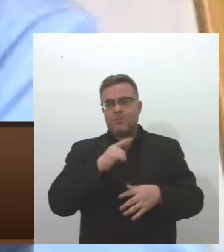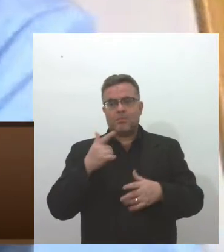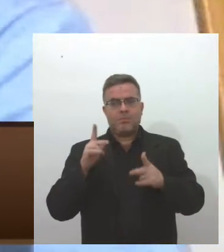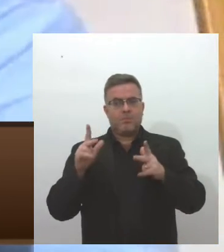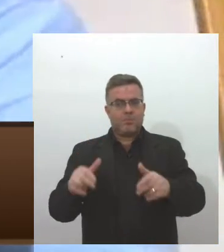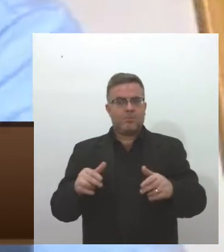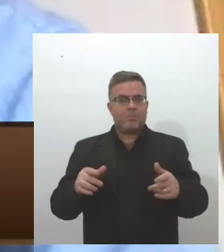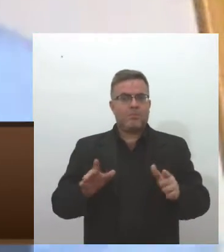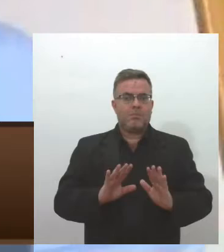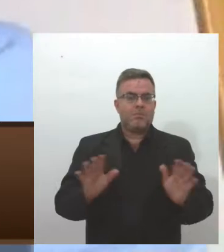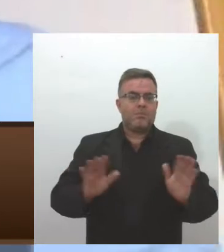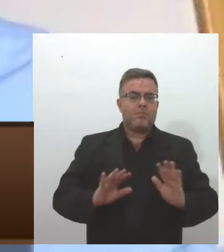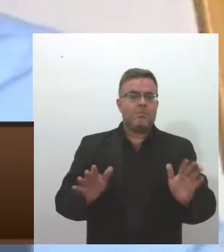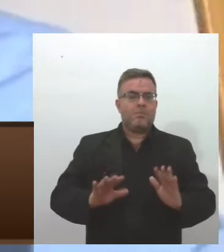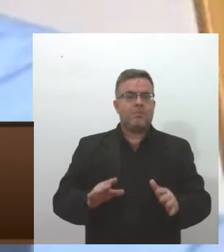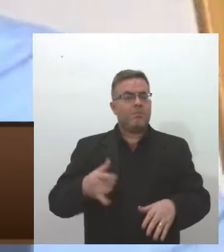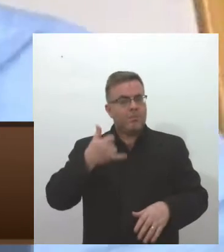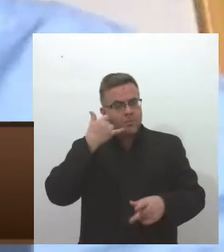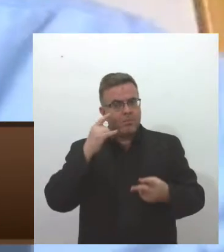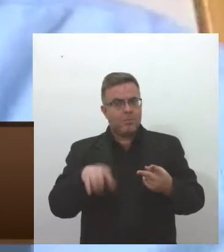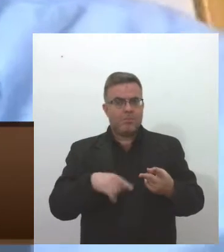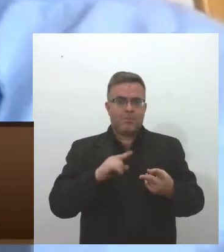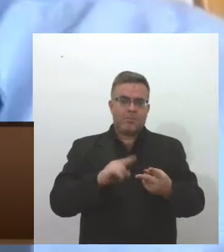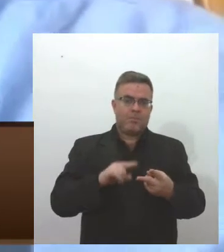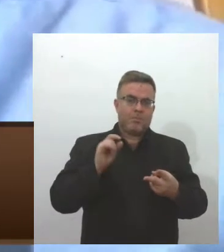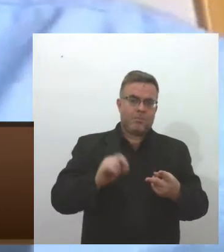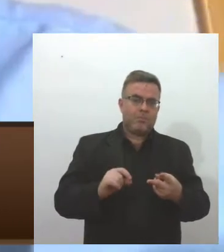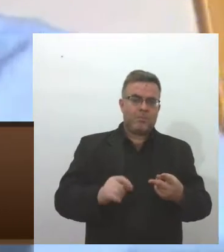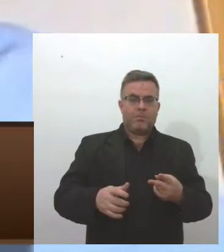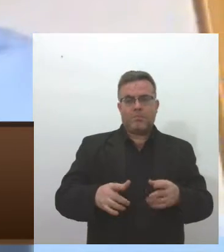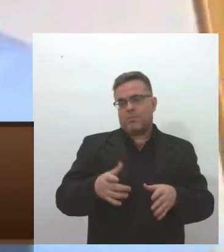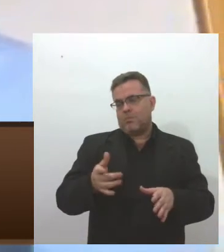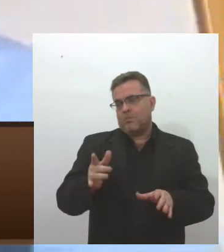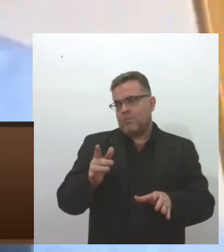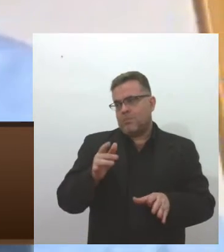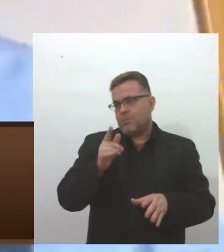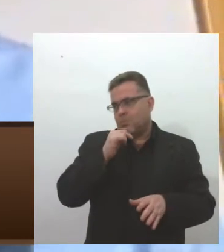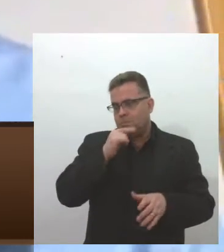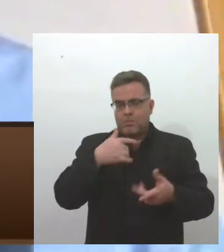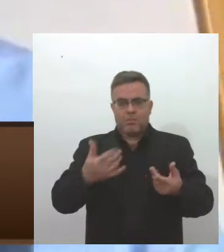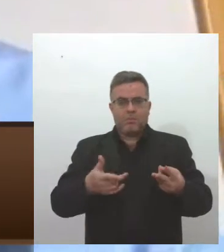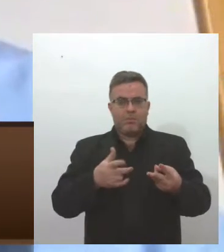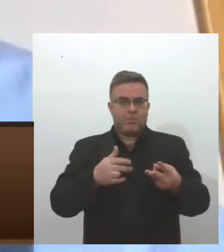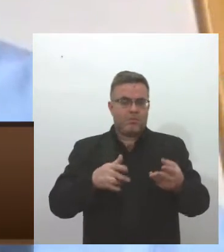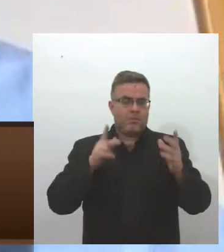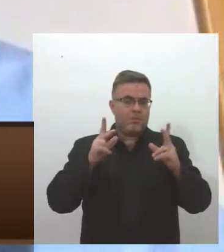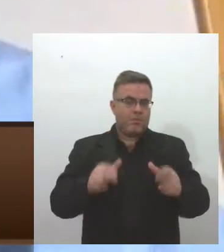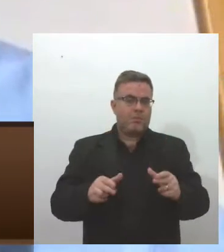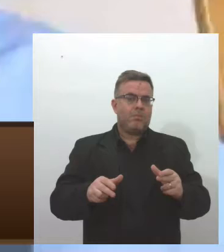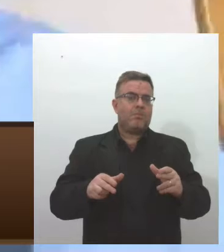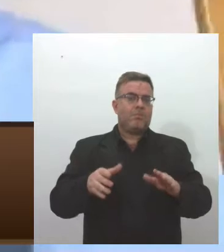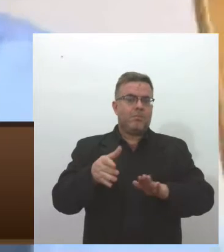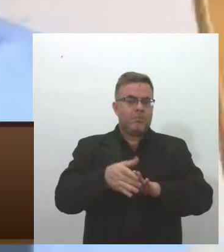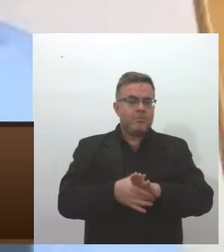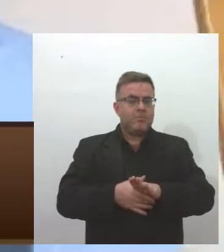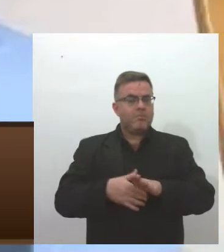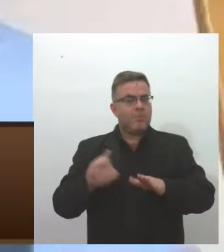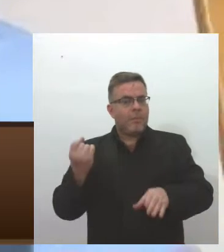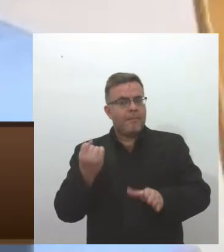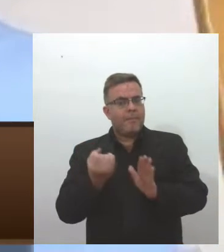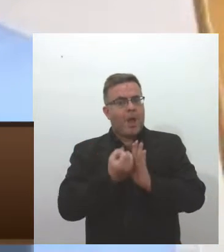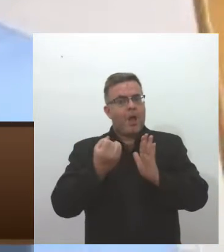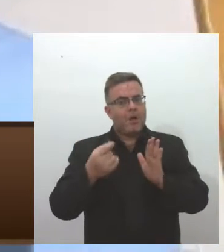como telefone celular, é como um refrigerante, uma marca de calçado, que em determinado momento, o